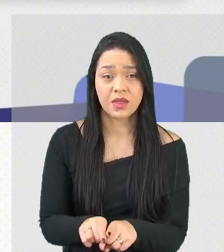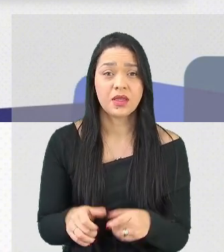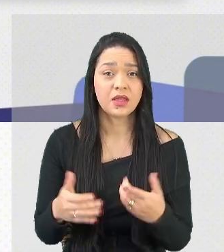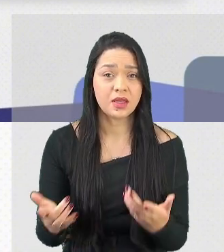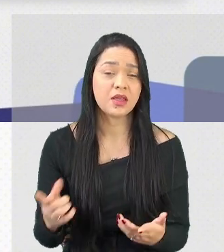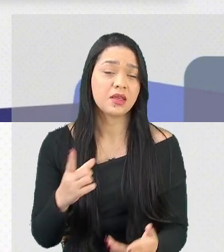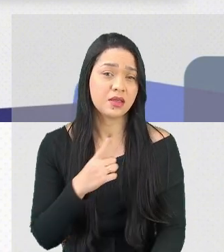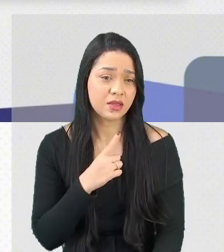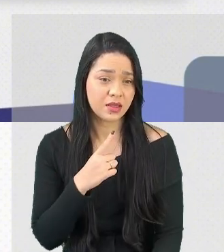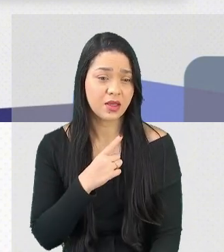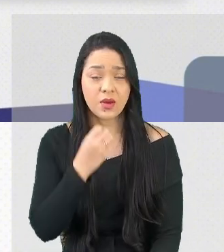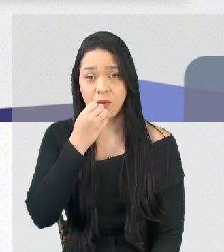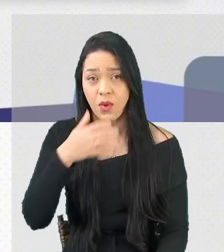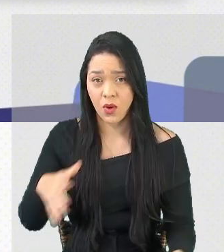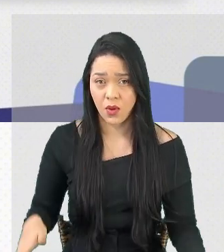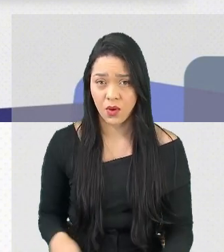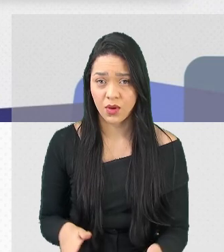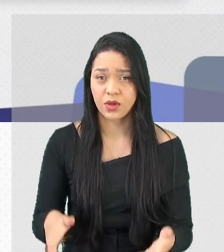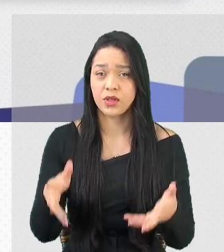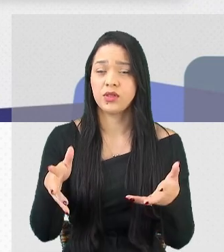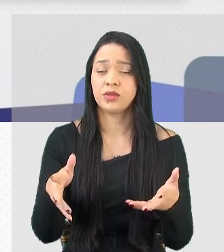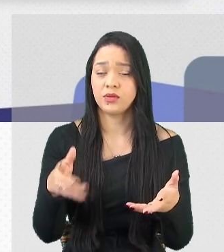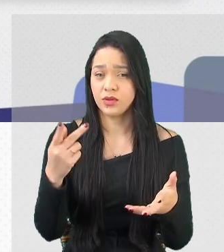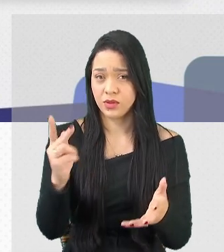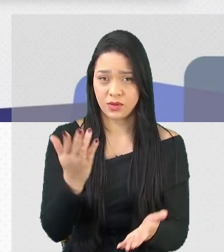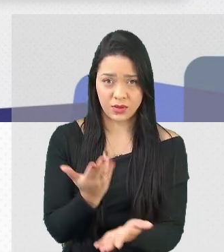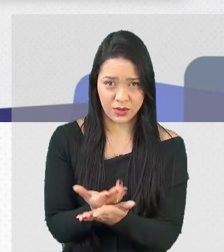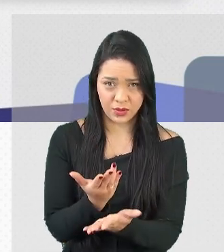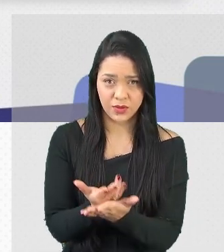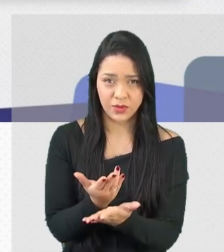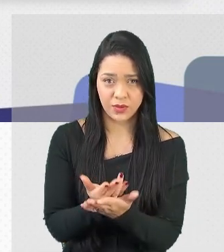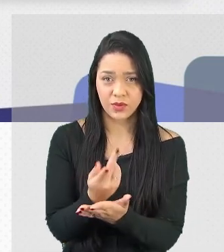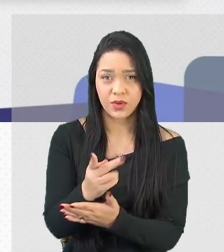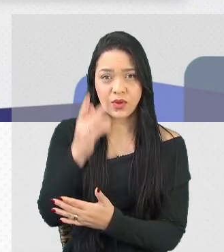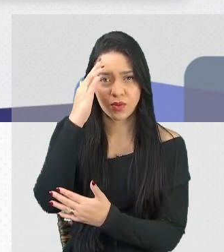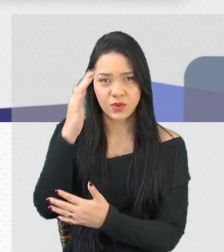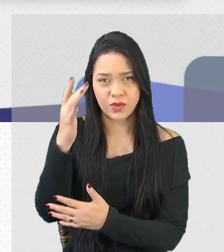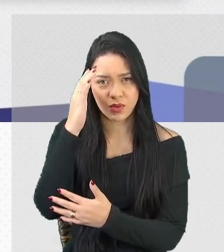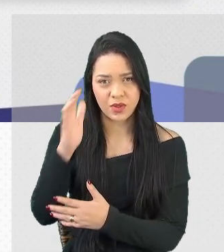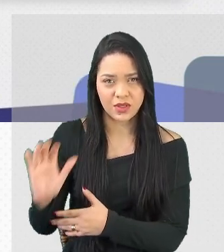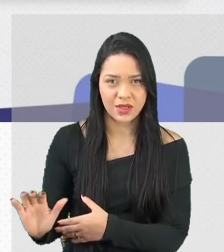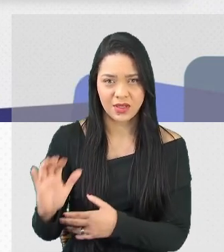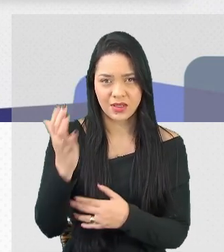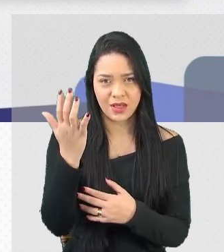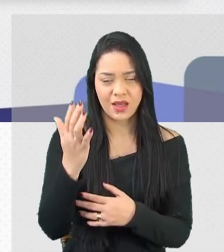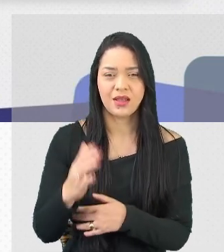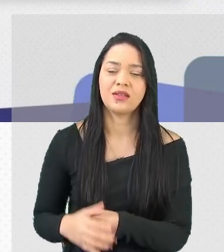no seu sonho a ser realizado. Fica aqui sempre a dica para vocês, estuda aí.